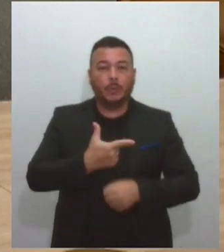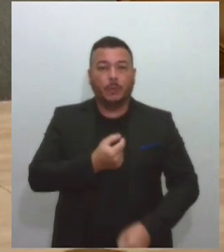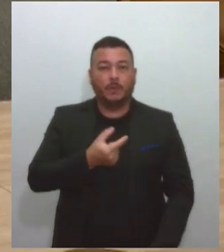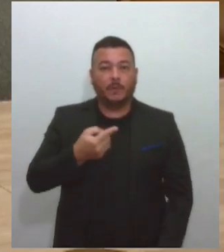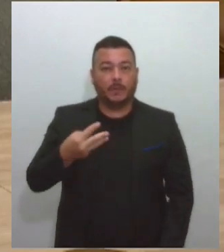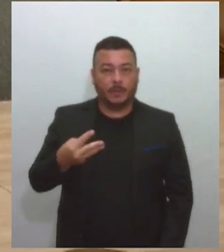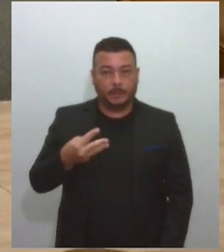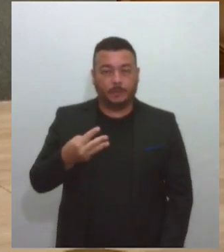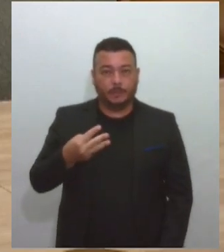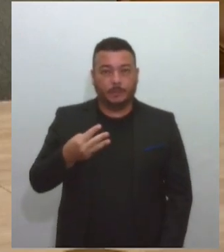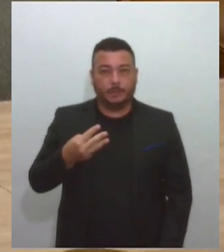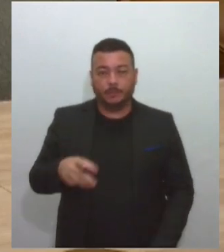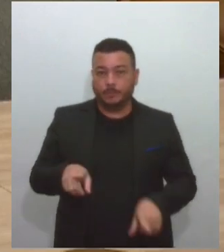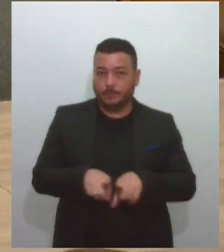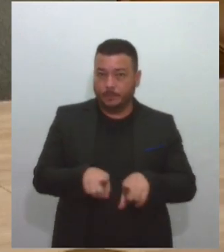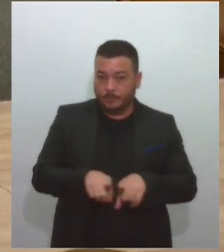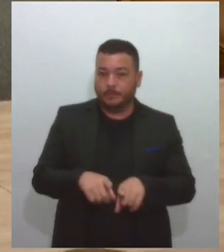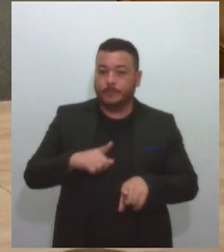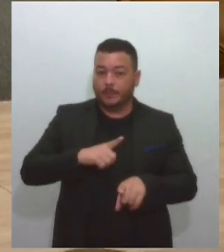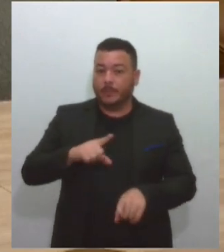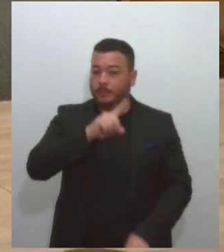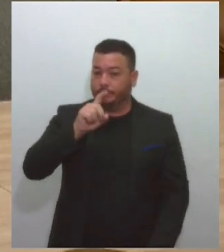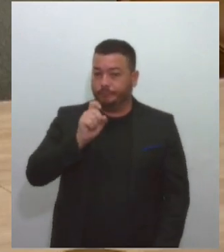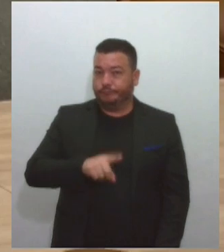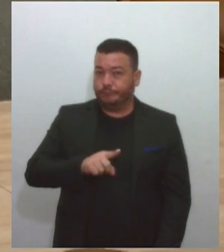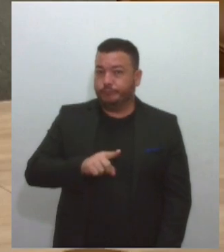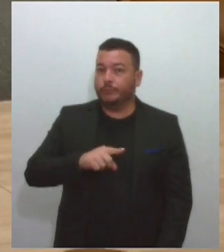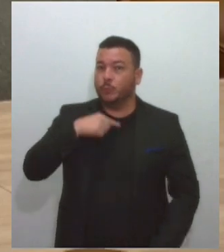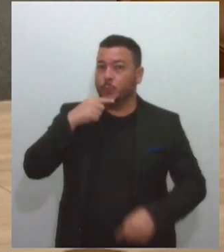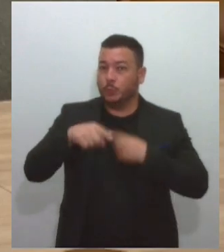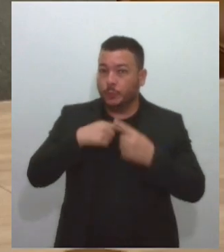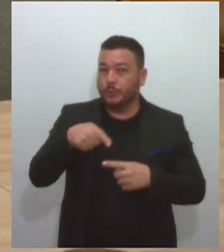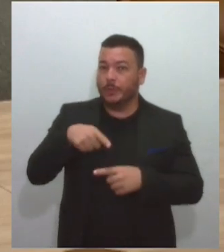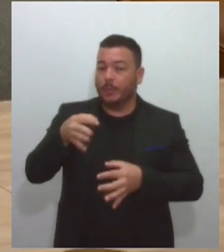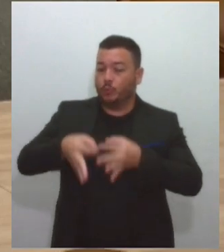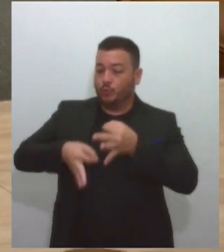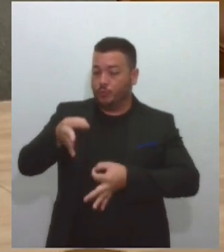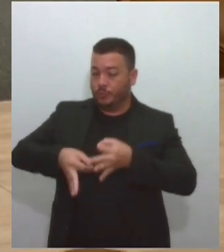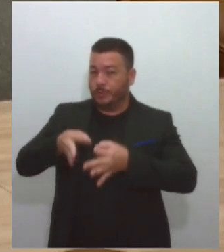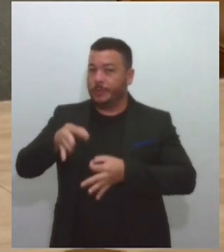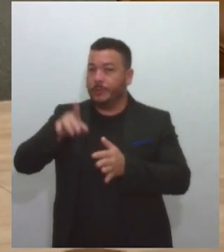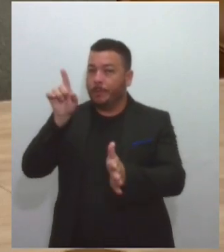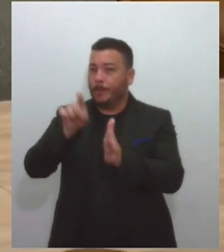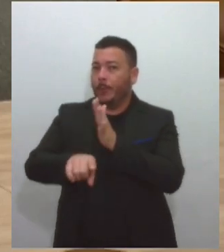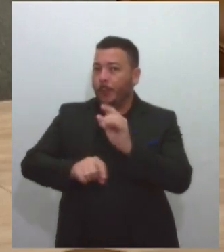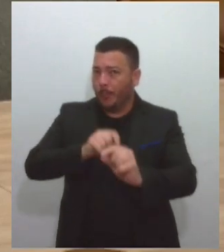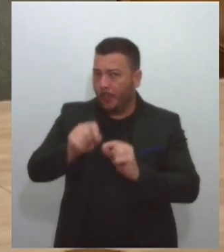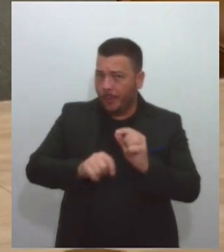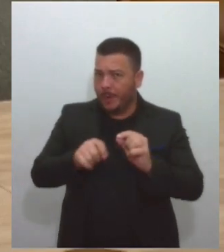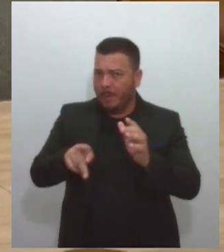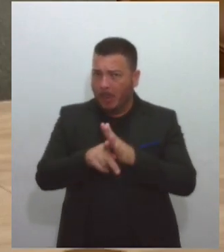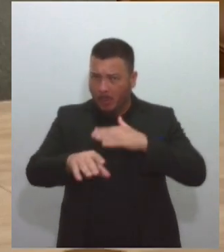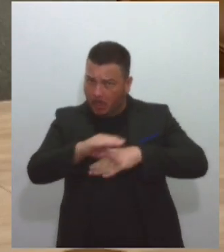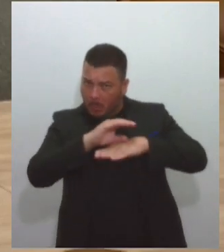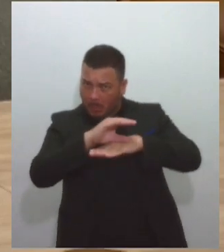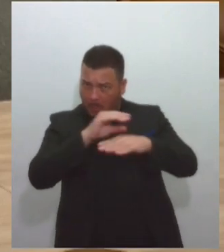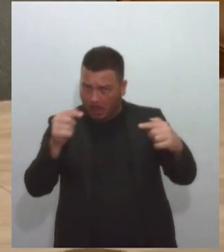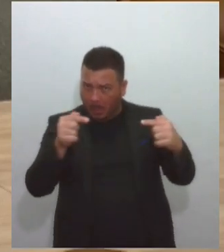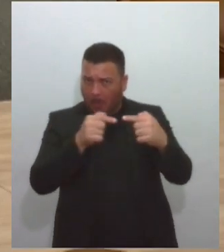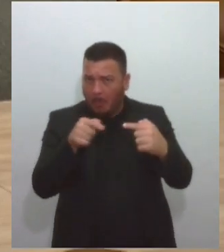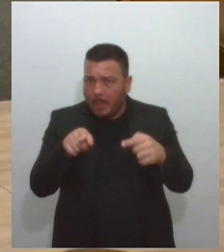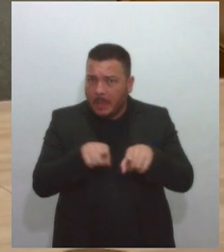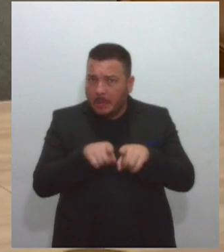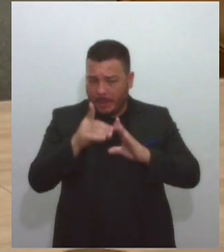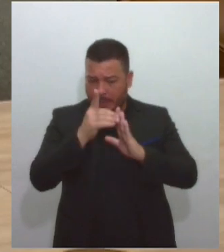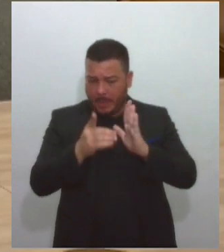Existem questionamentos também na justiça quanto à constitucionalidade do decreto editado